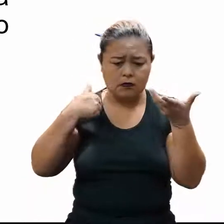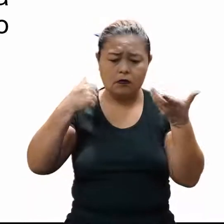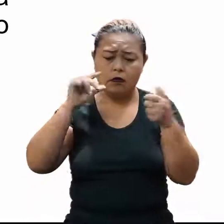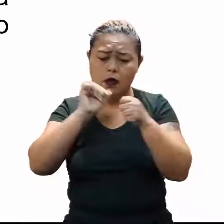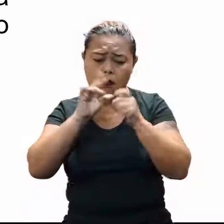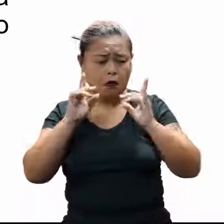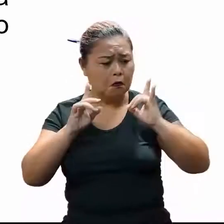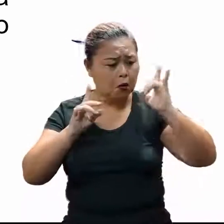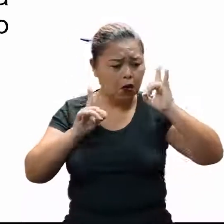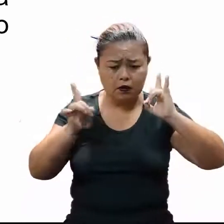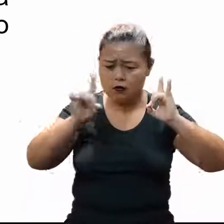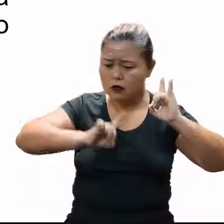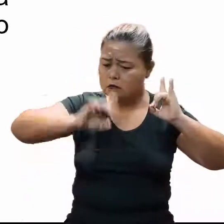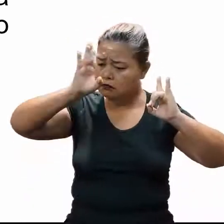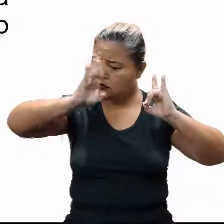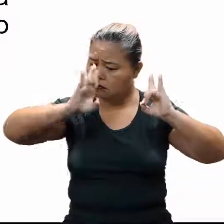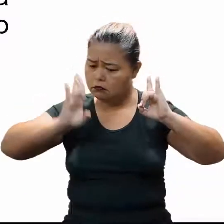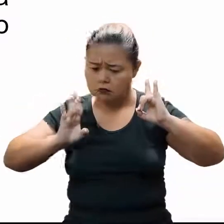e bolivianos,